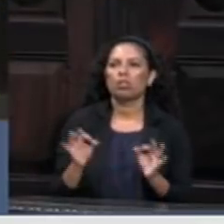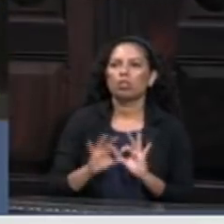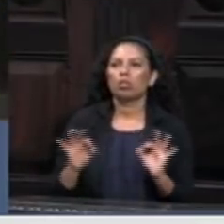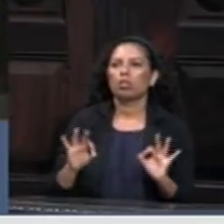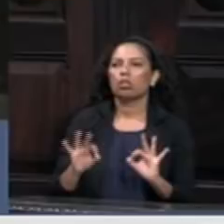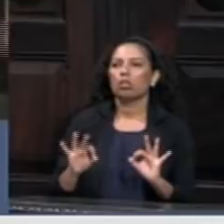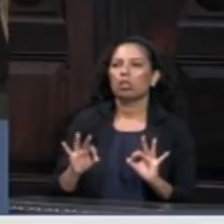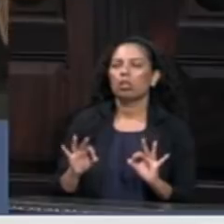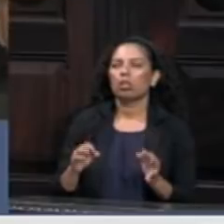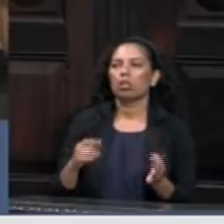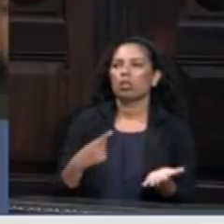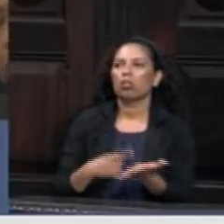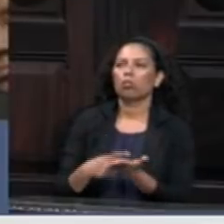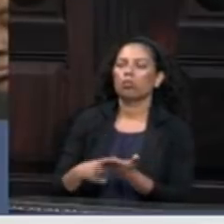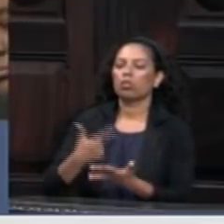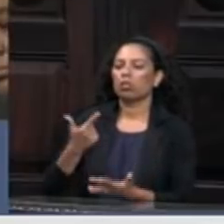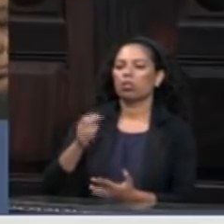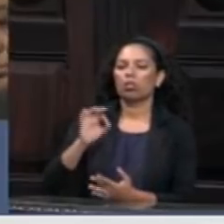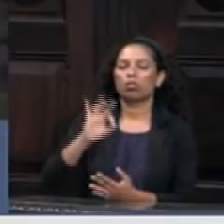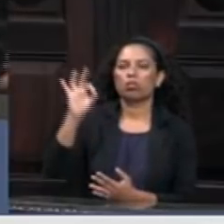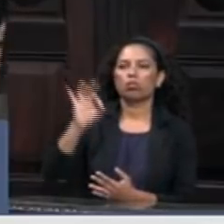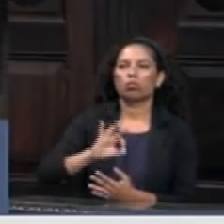os 20%, de